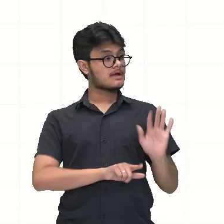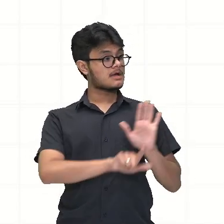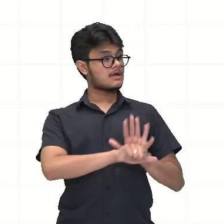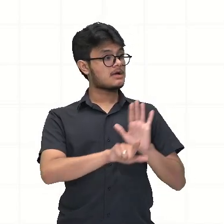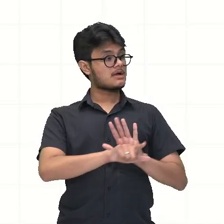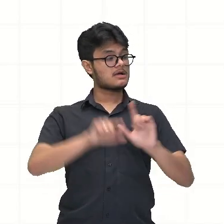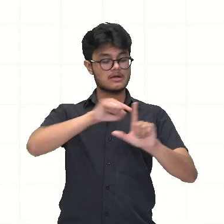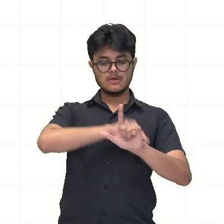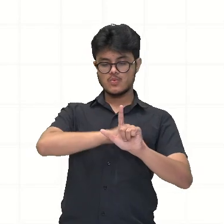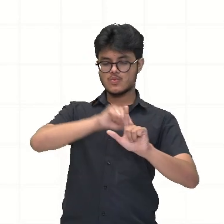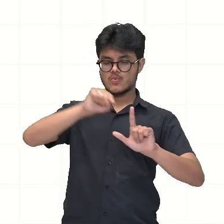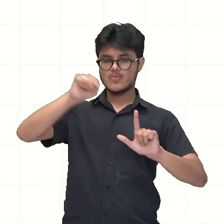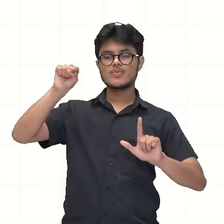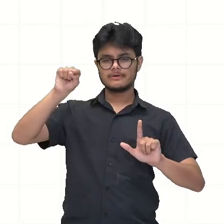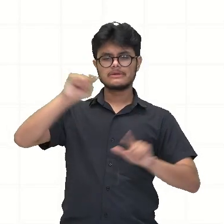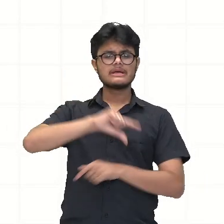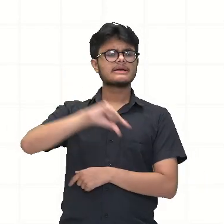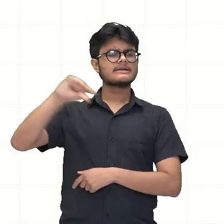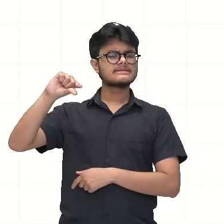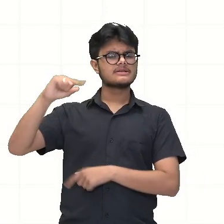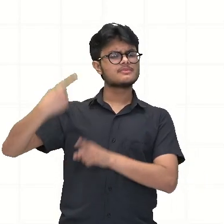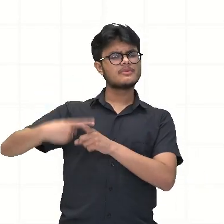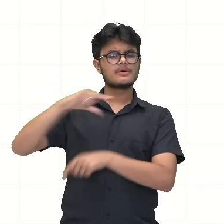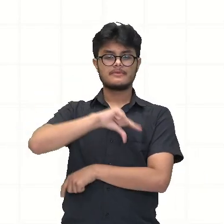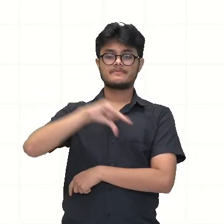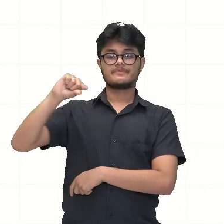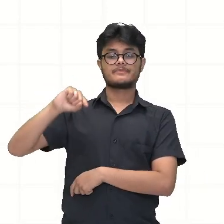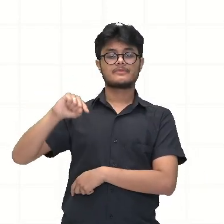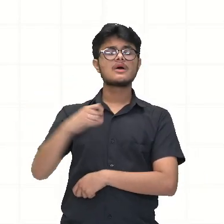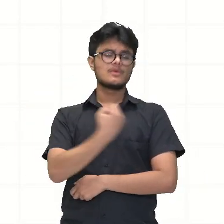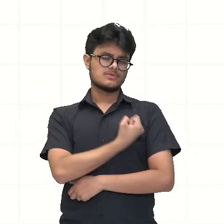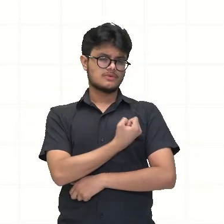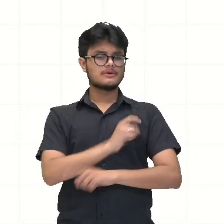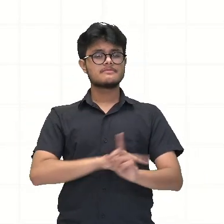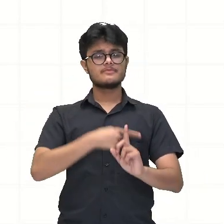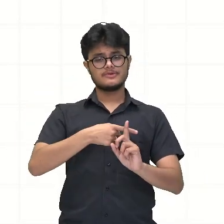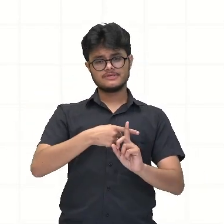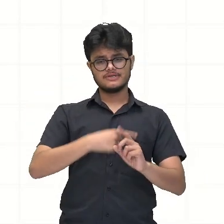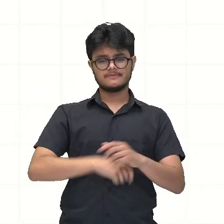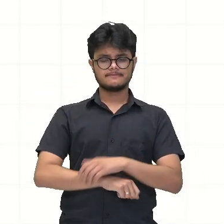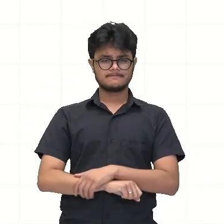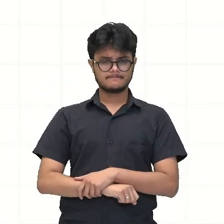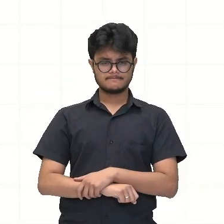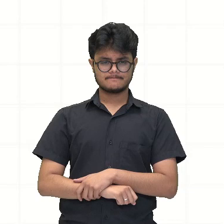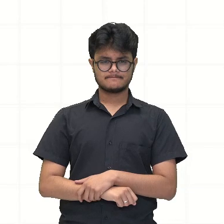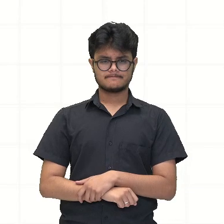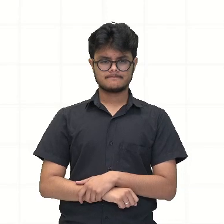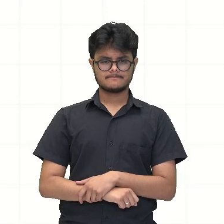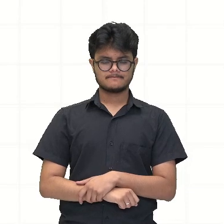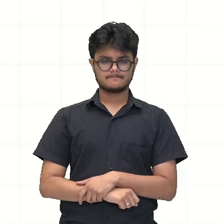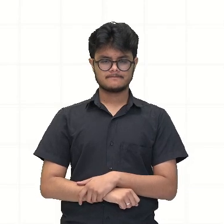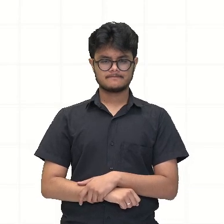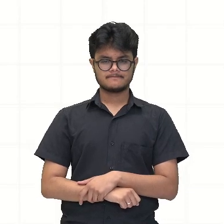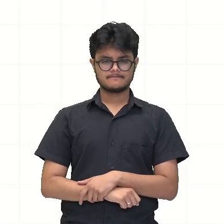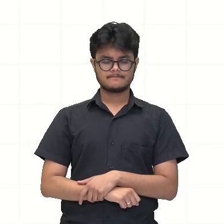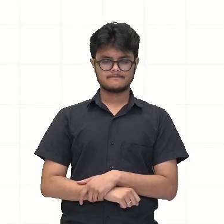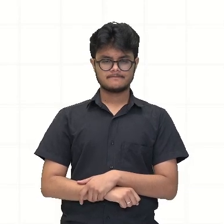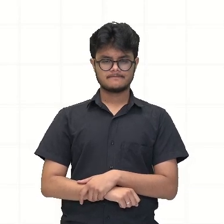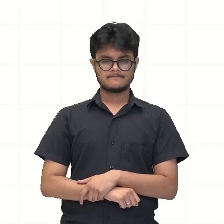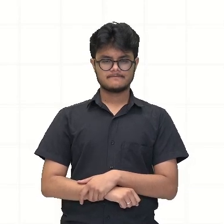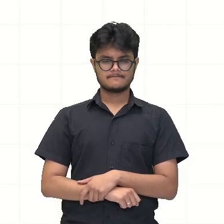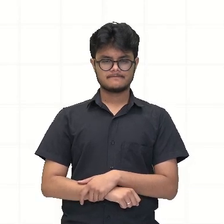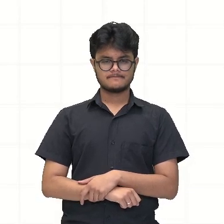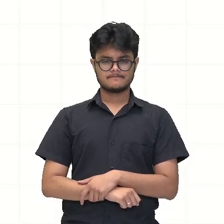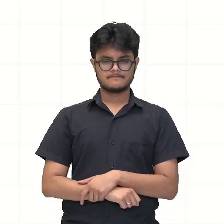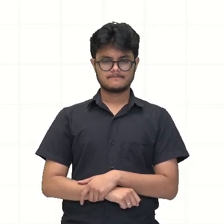função crescente, né? Por que ela é crescente? A gente viu, né, que a função era essa aqui, ó. 2/3 de x